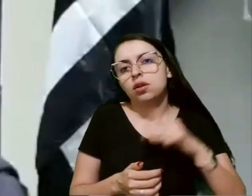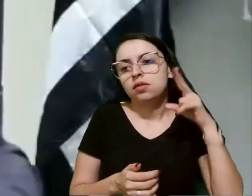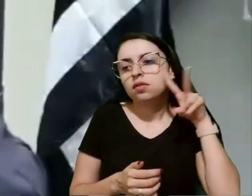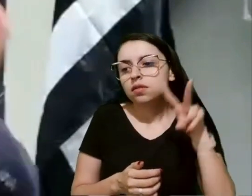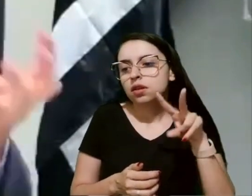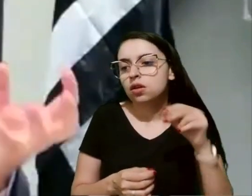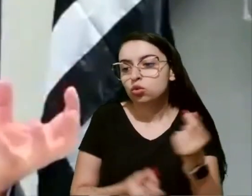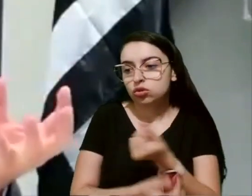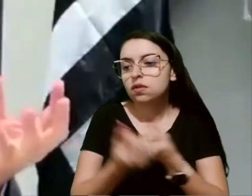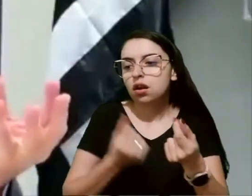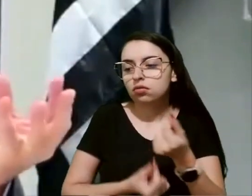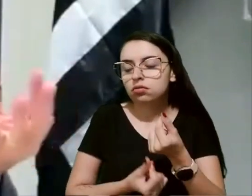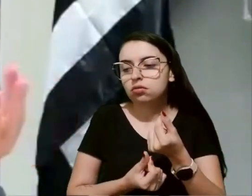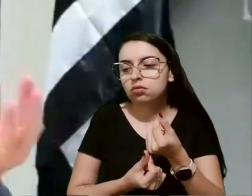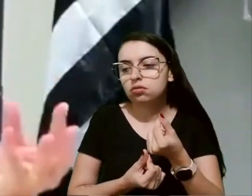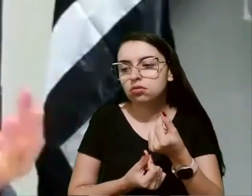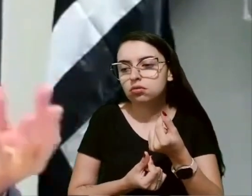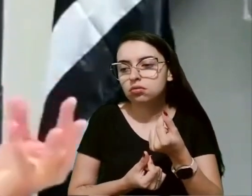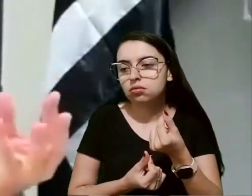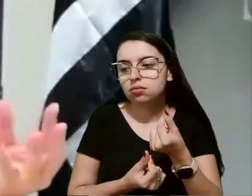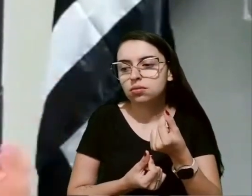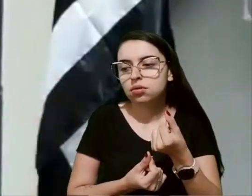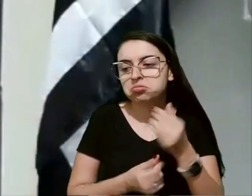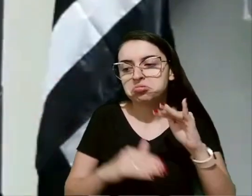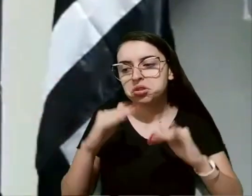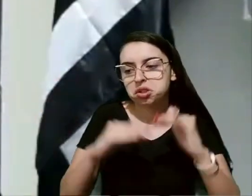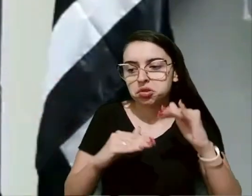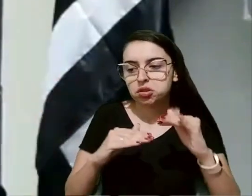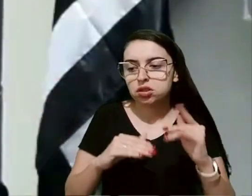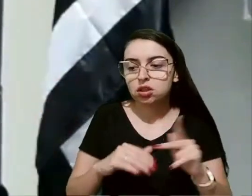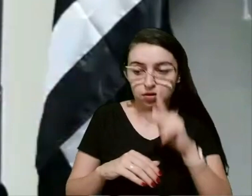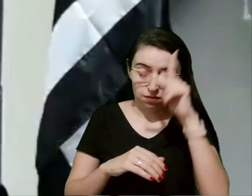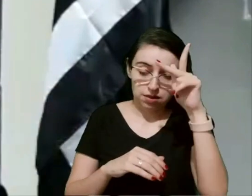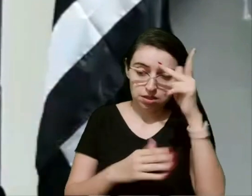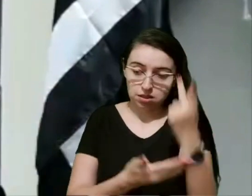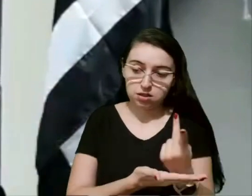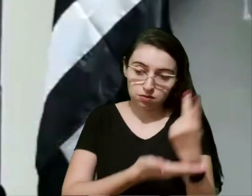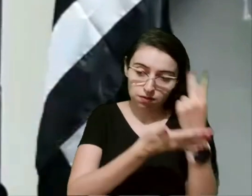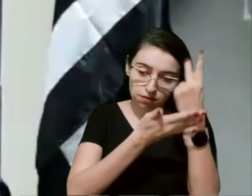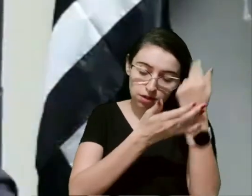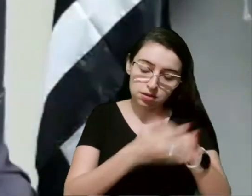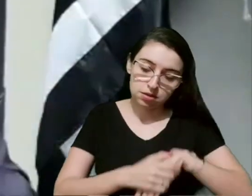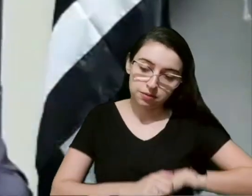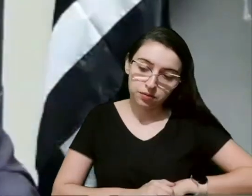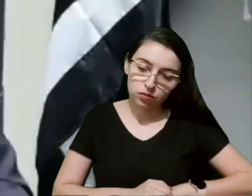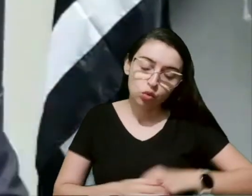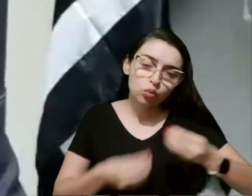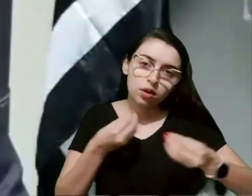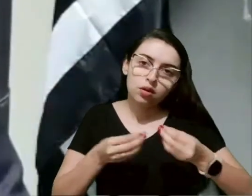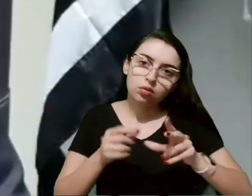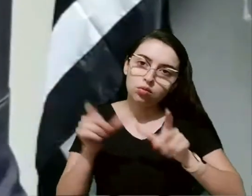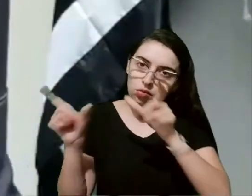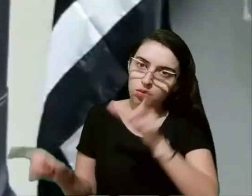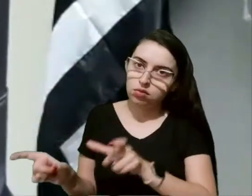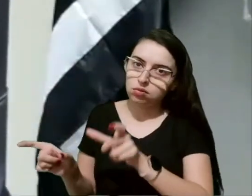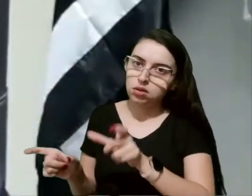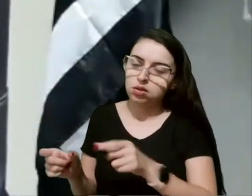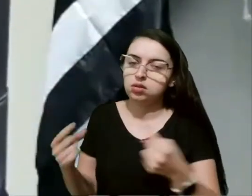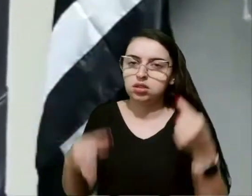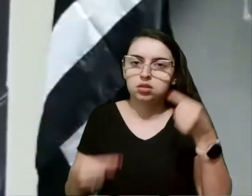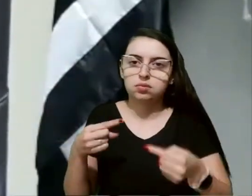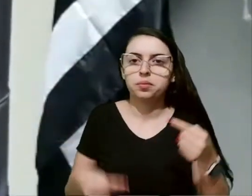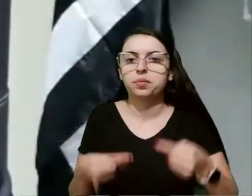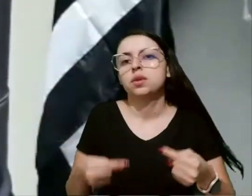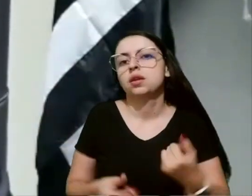de custo, você tem que ter uma visão de probabilidade de ganho. O que que acontece? Uma outra parte dessas